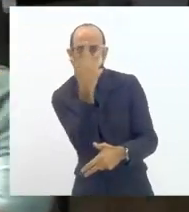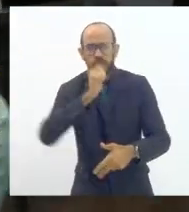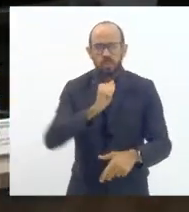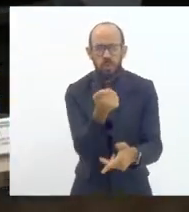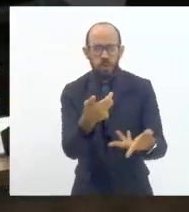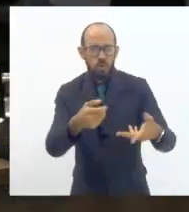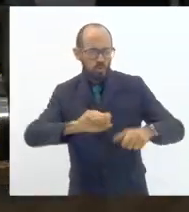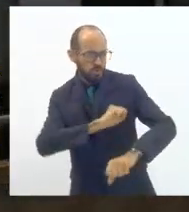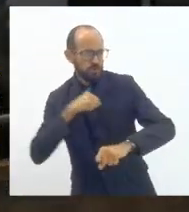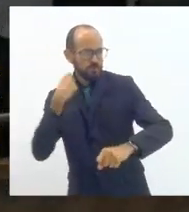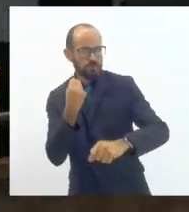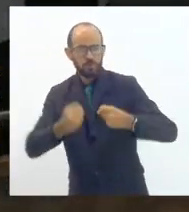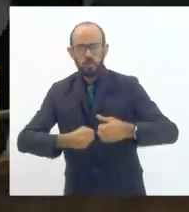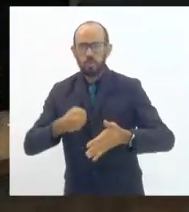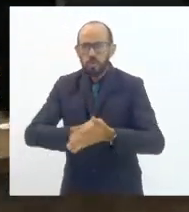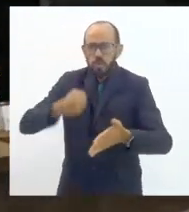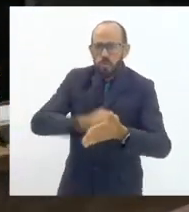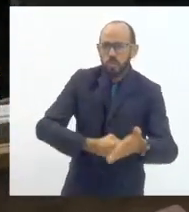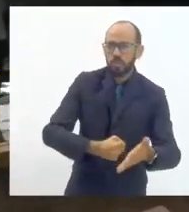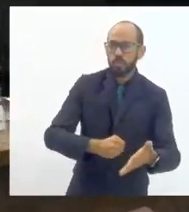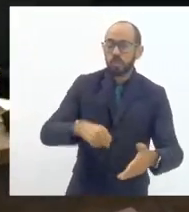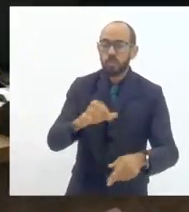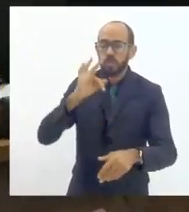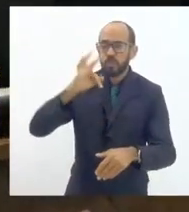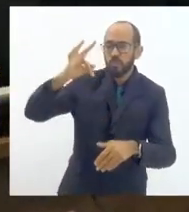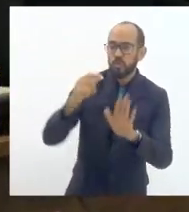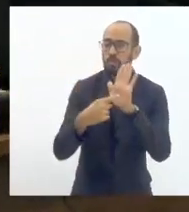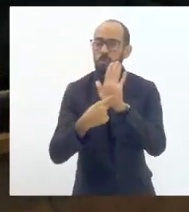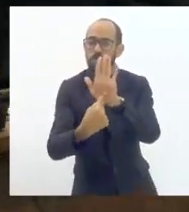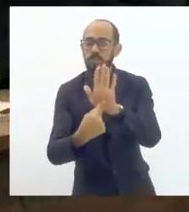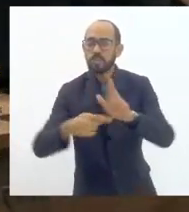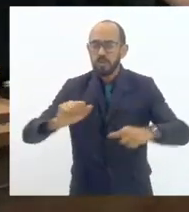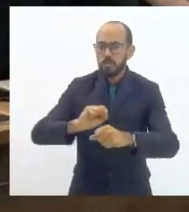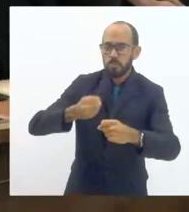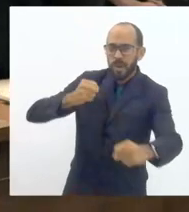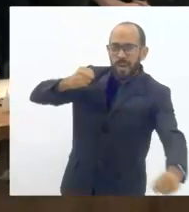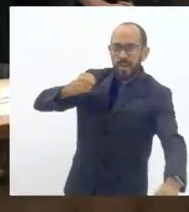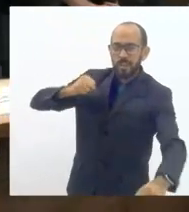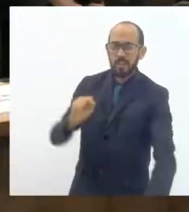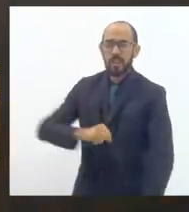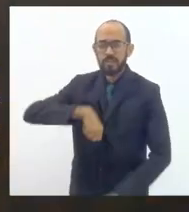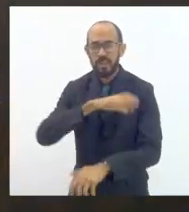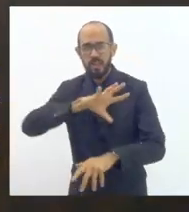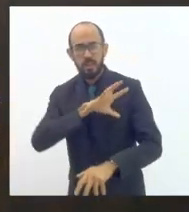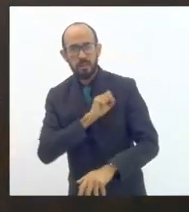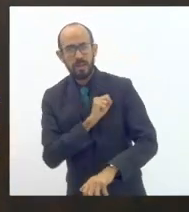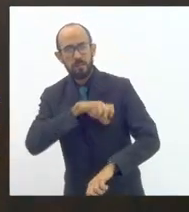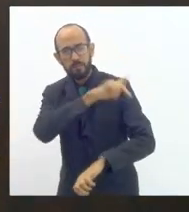Teu futuro espelha essa grandeza.